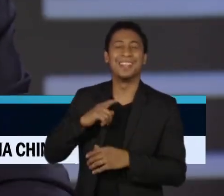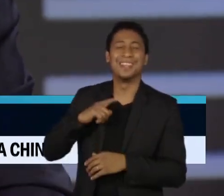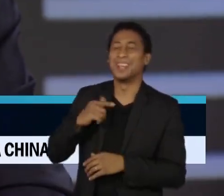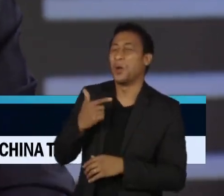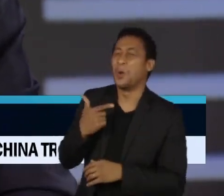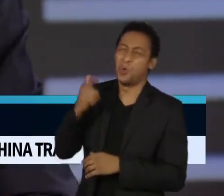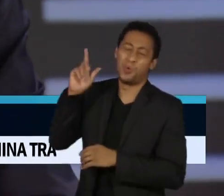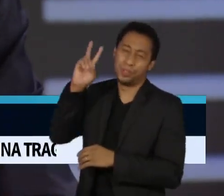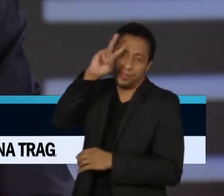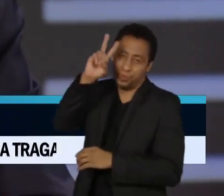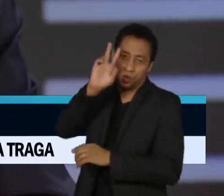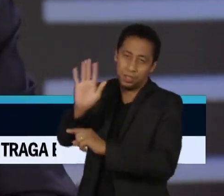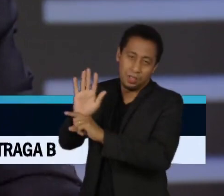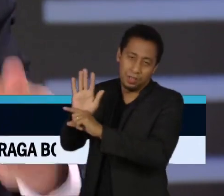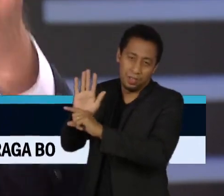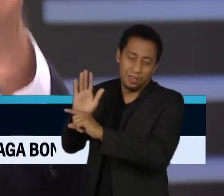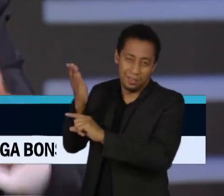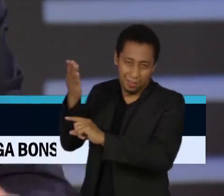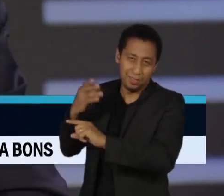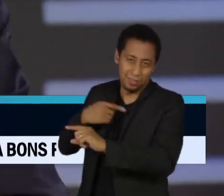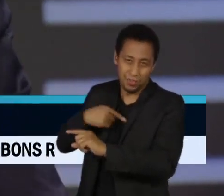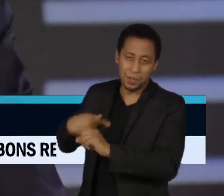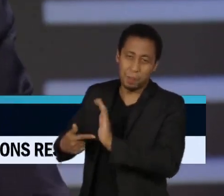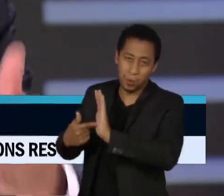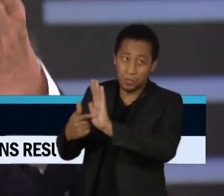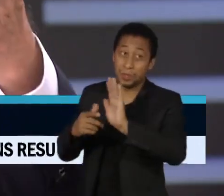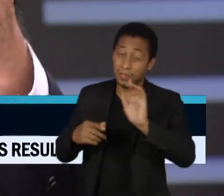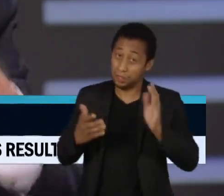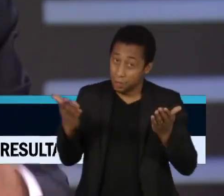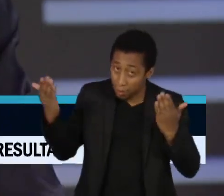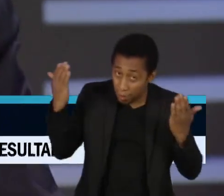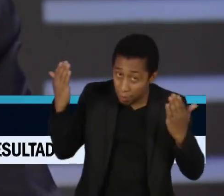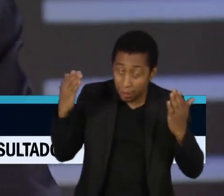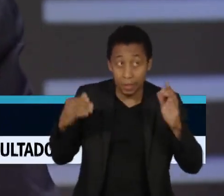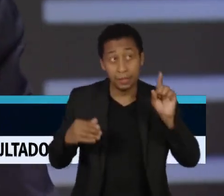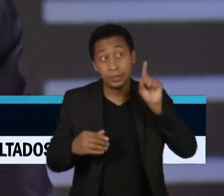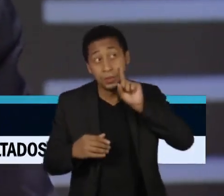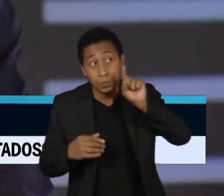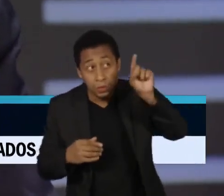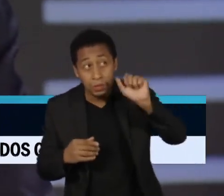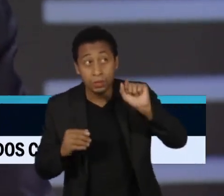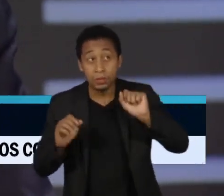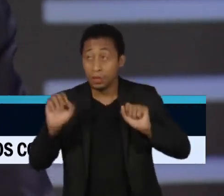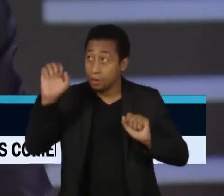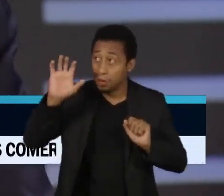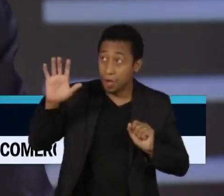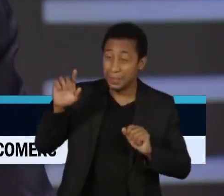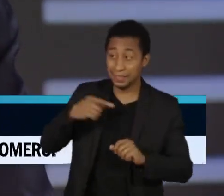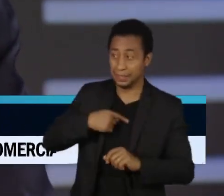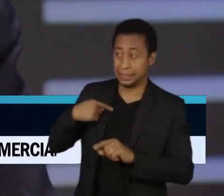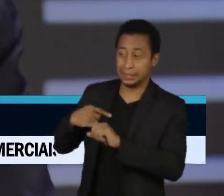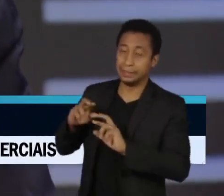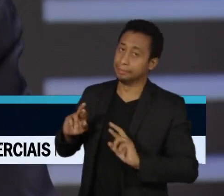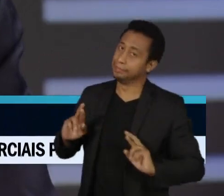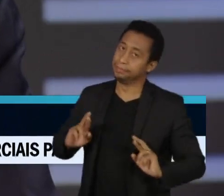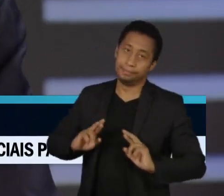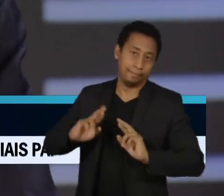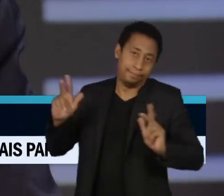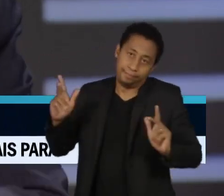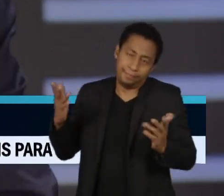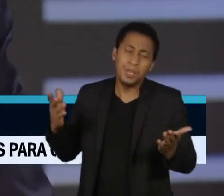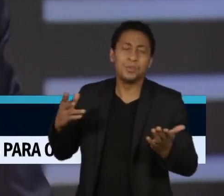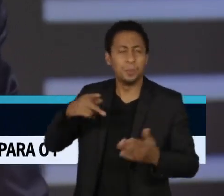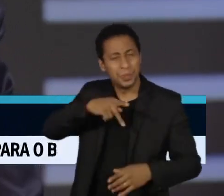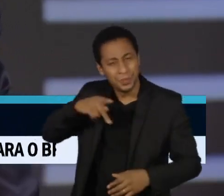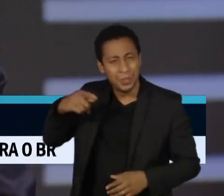tem nada a ver com a relação que nós tivemos com a Europa e com os Estados Unidos. E o presidente da República faz muito bem visitar, ele tem um enorme prestígio e